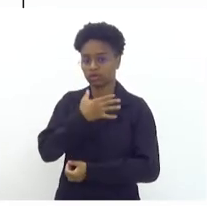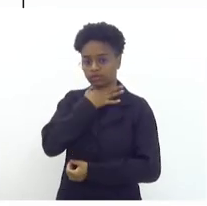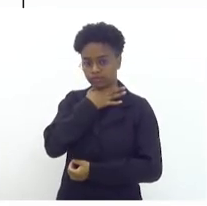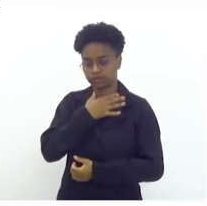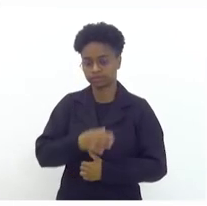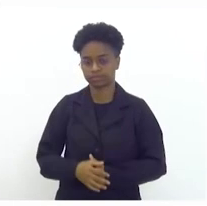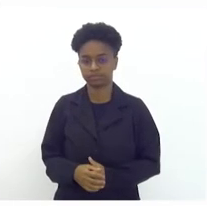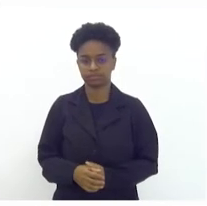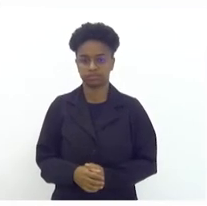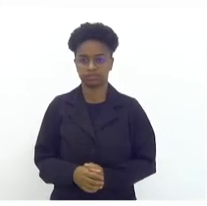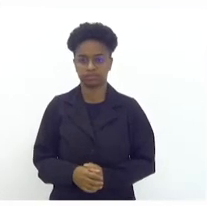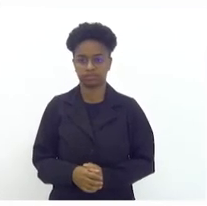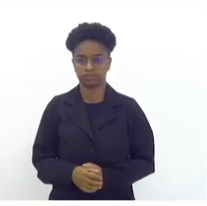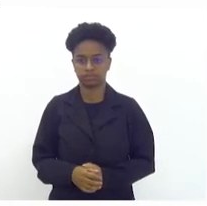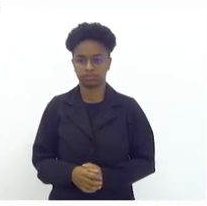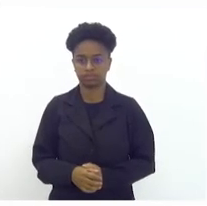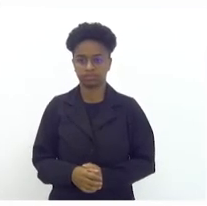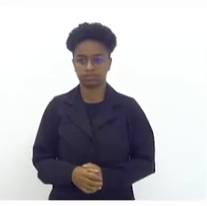por favor